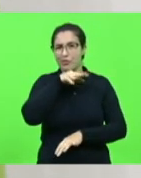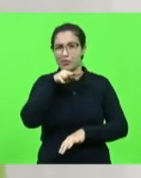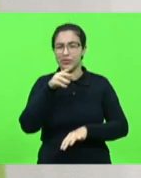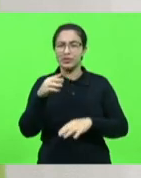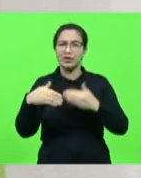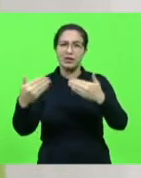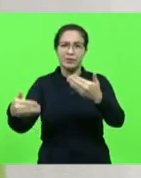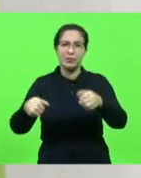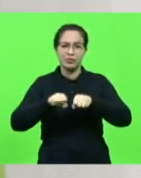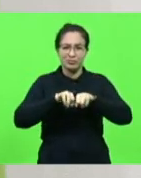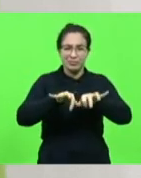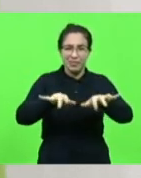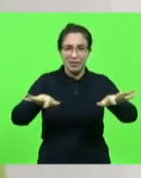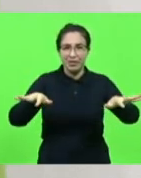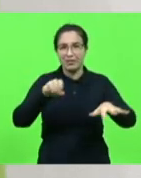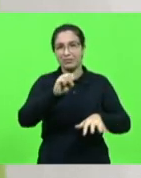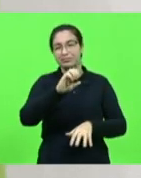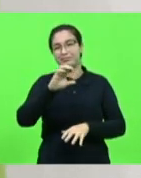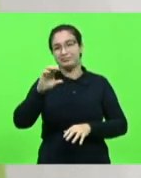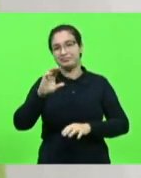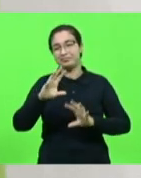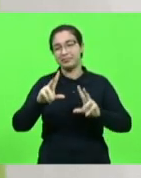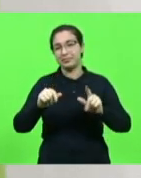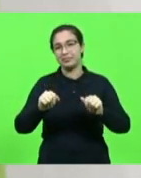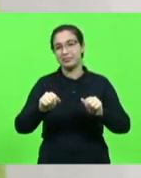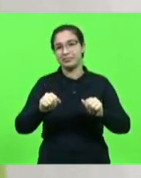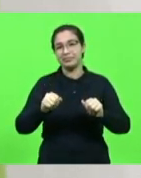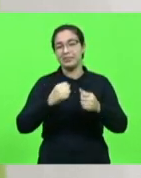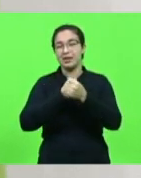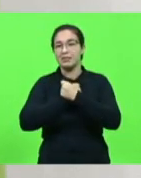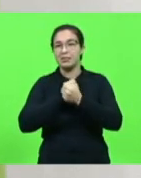de Santa Catarina. Então, um abraço ao povo do oeste